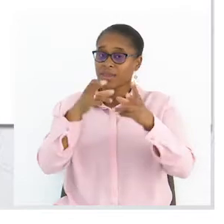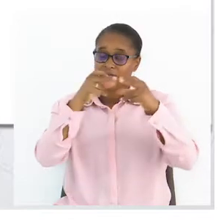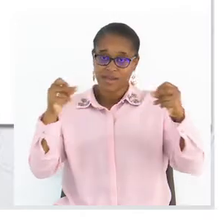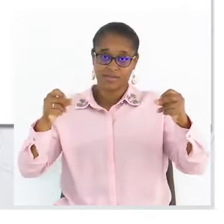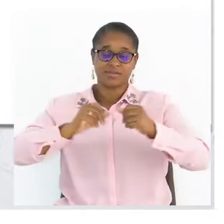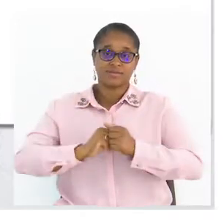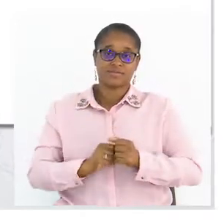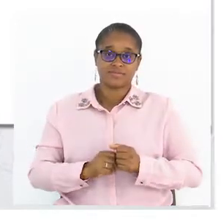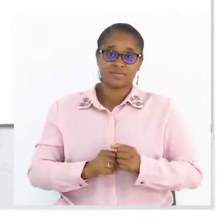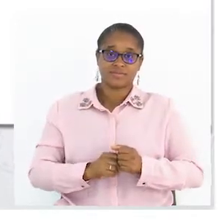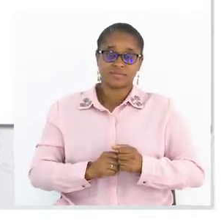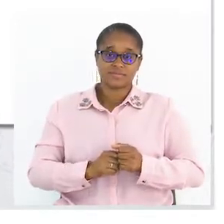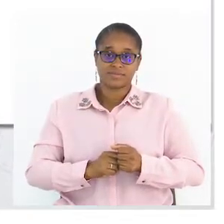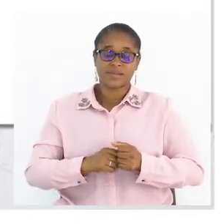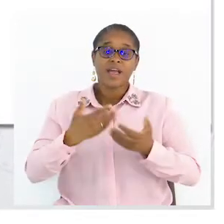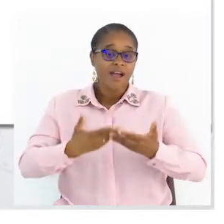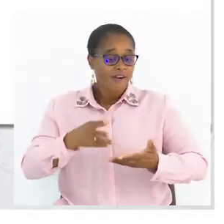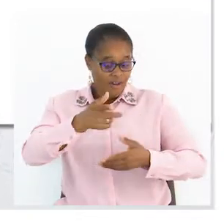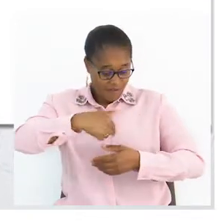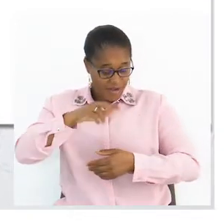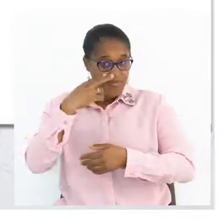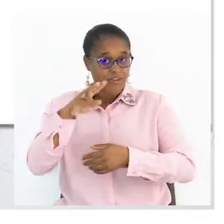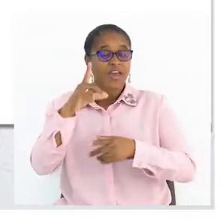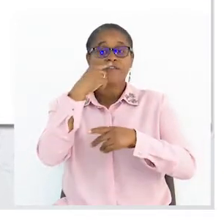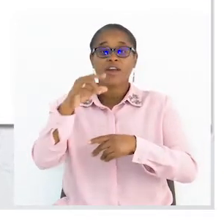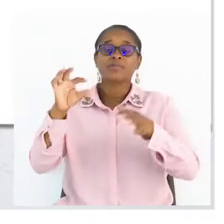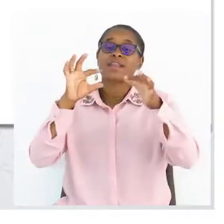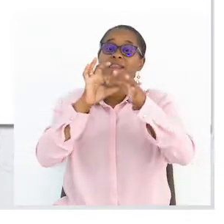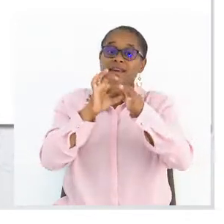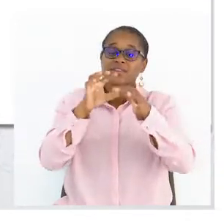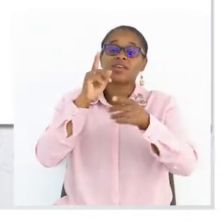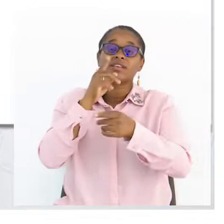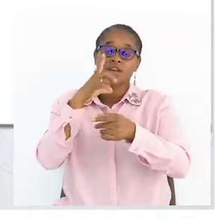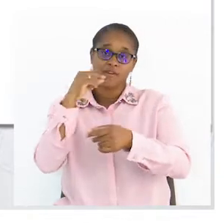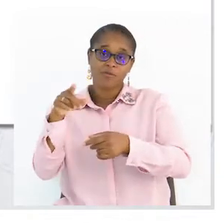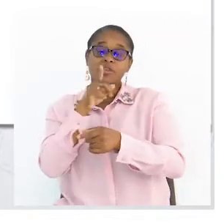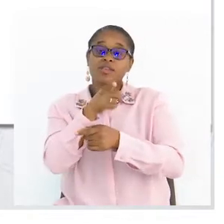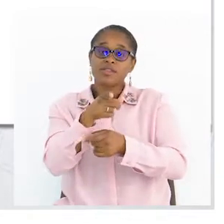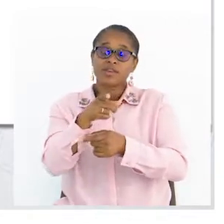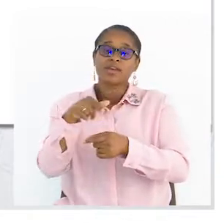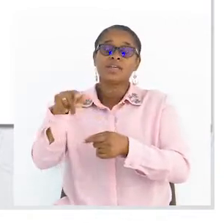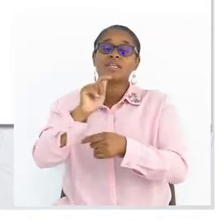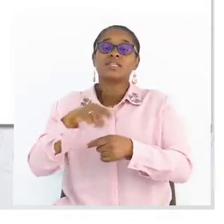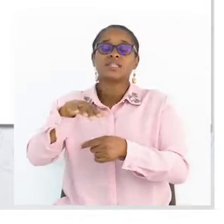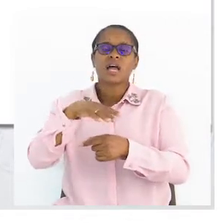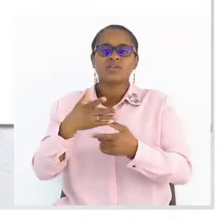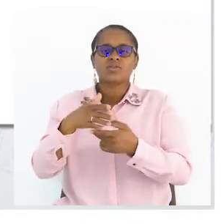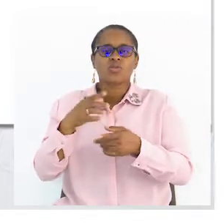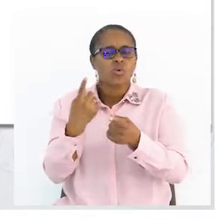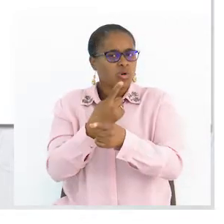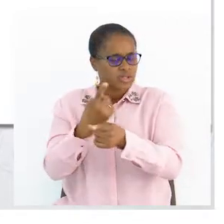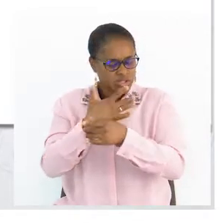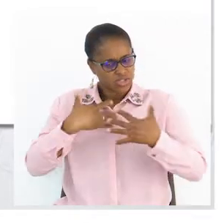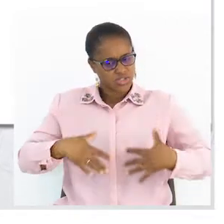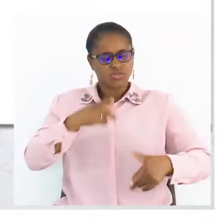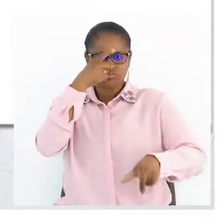frase. Agora, vamos ver os verbos de ligação, que são verbos que indicam estado ou característica do sujeito,